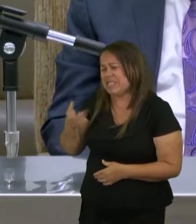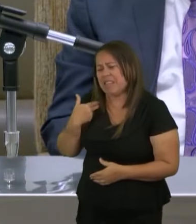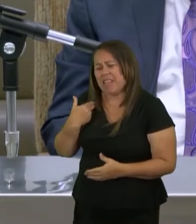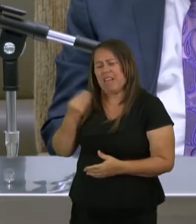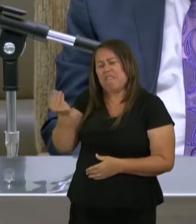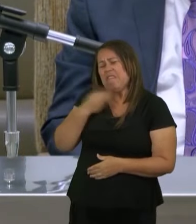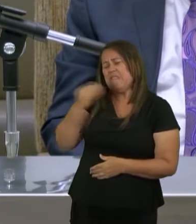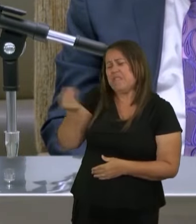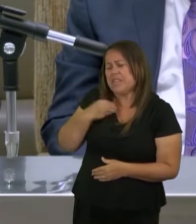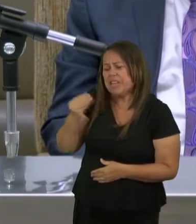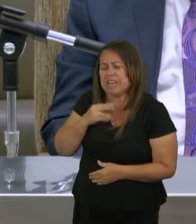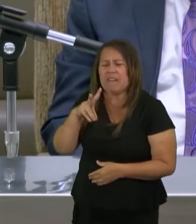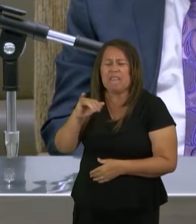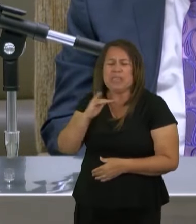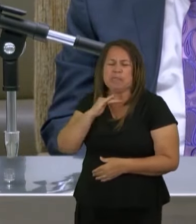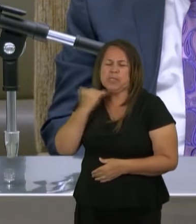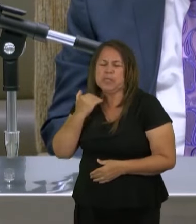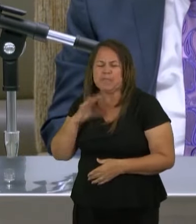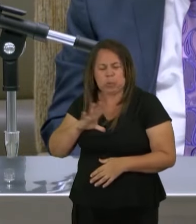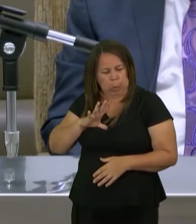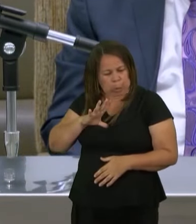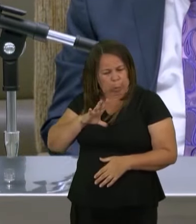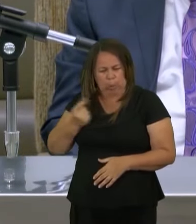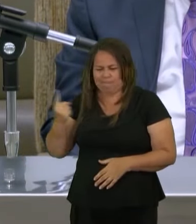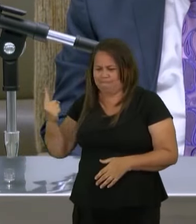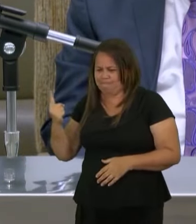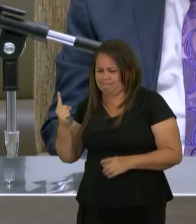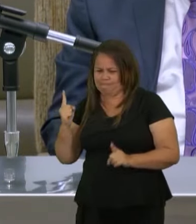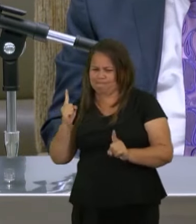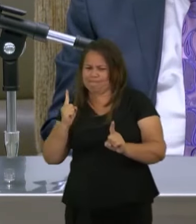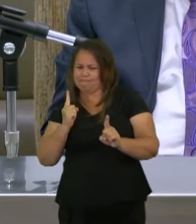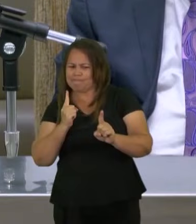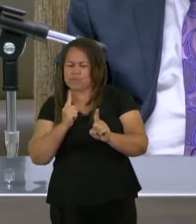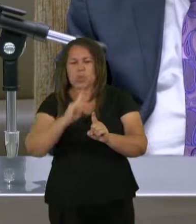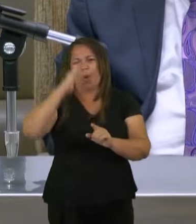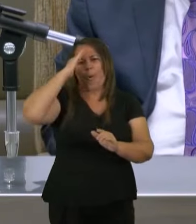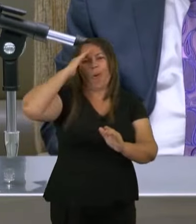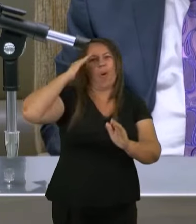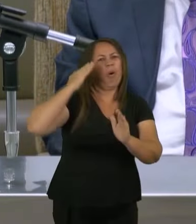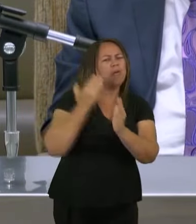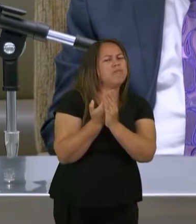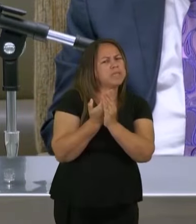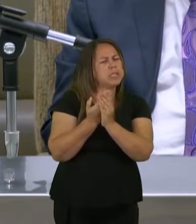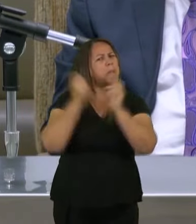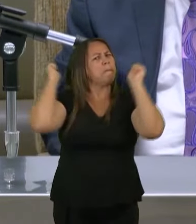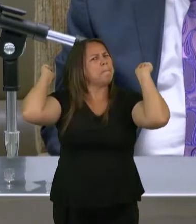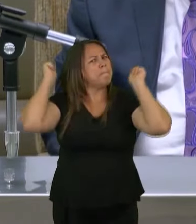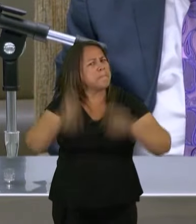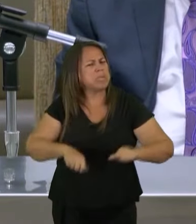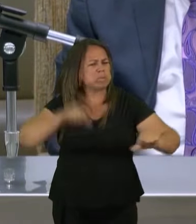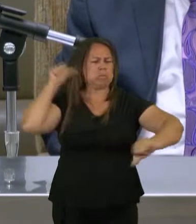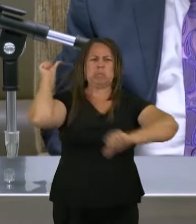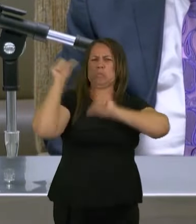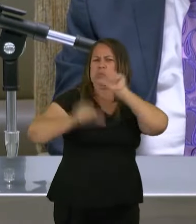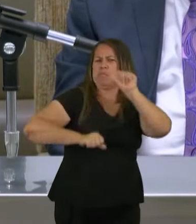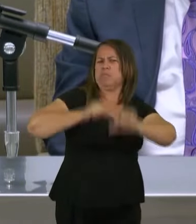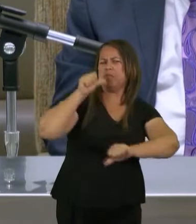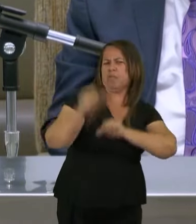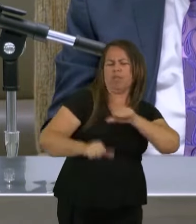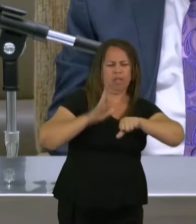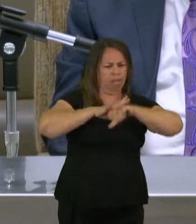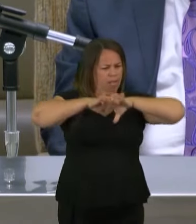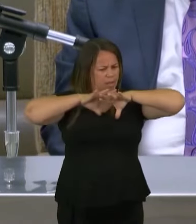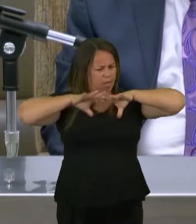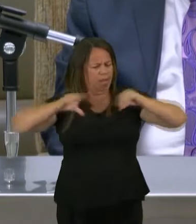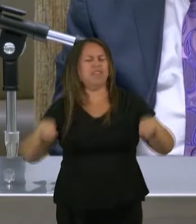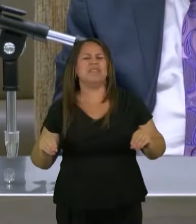perdendo a sua vida, mas ela toca em Jesus confiando de que ela poderia sair dali renovada,